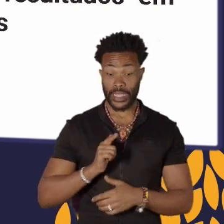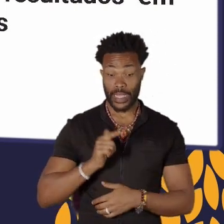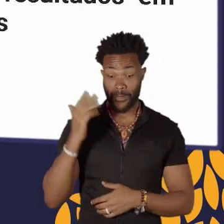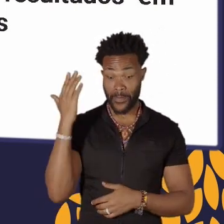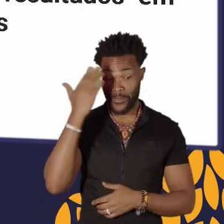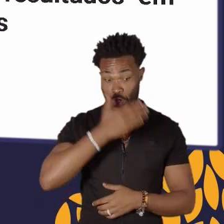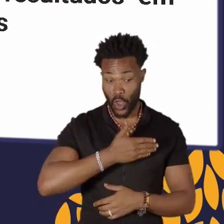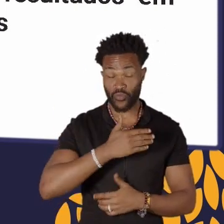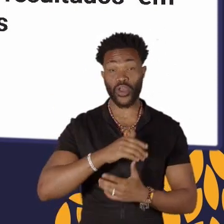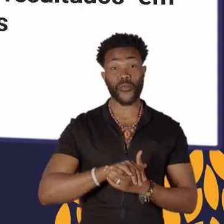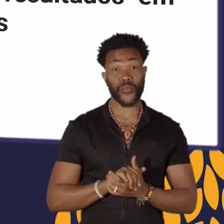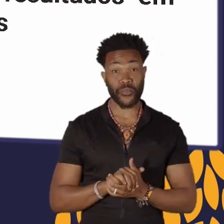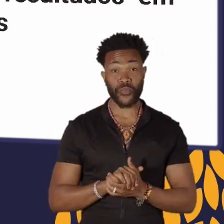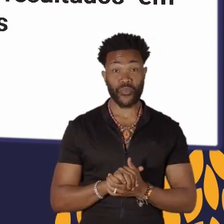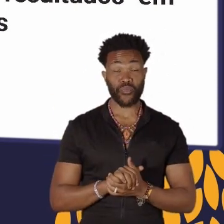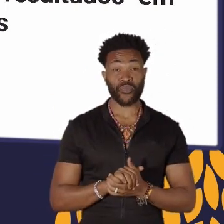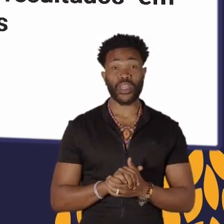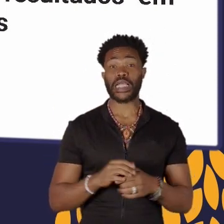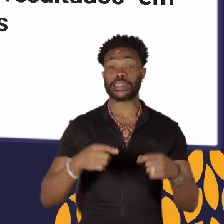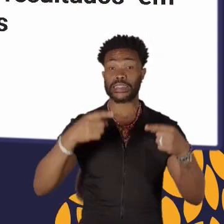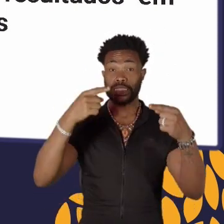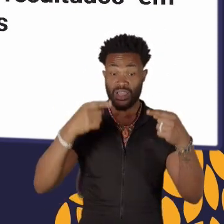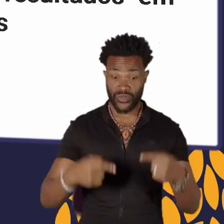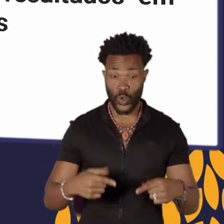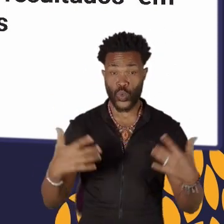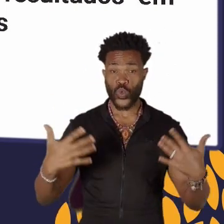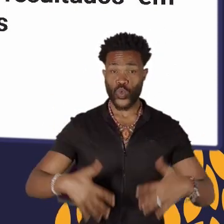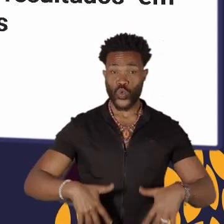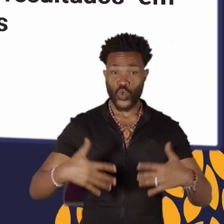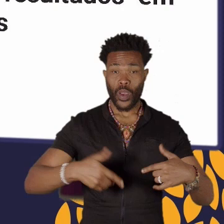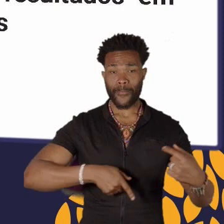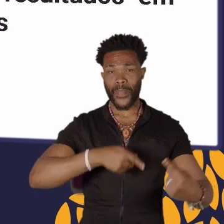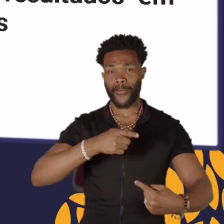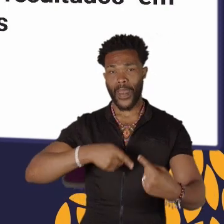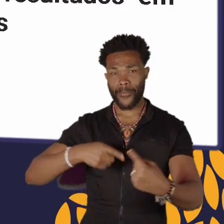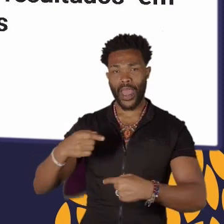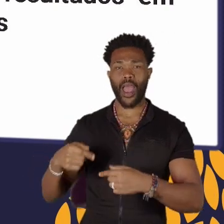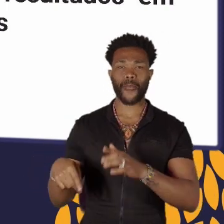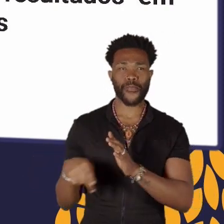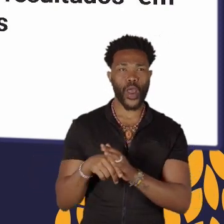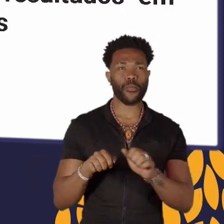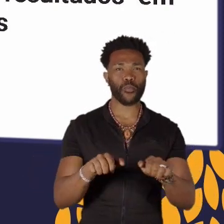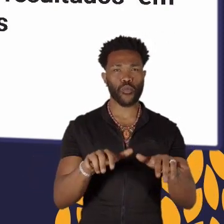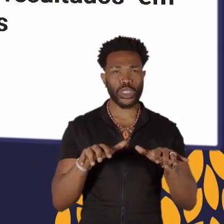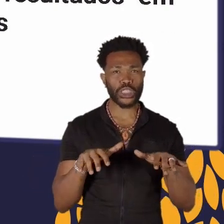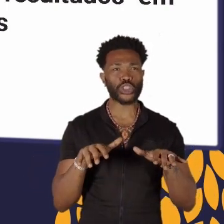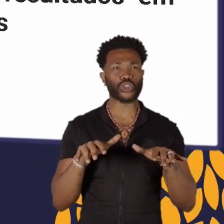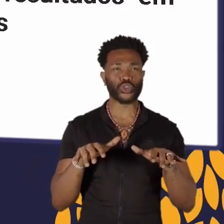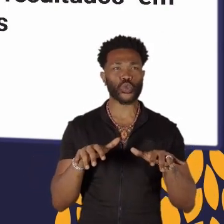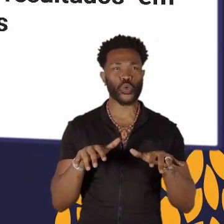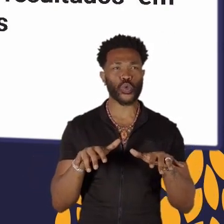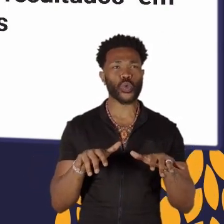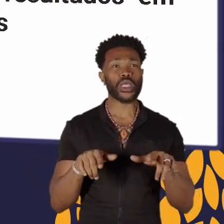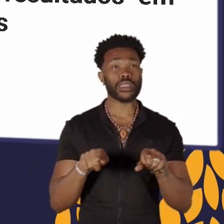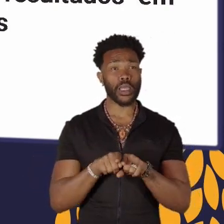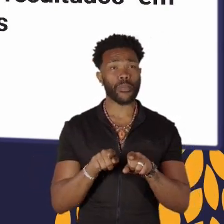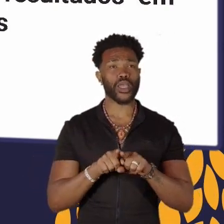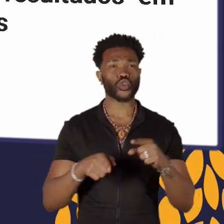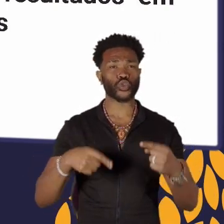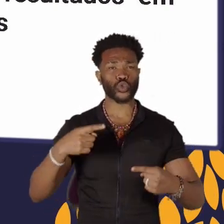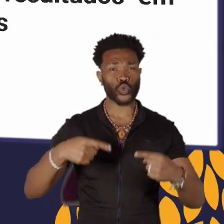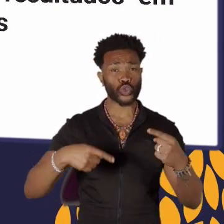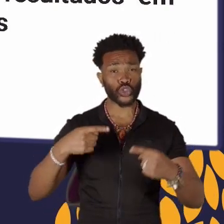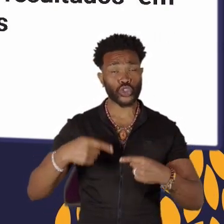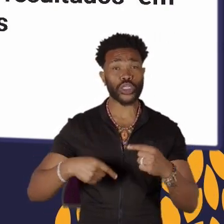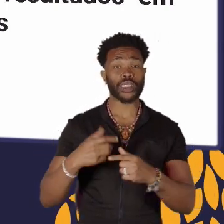Então, assim, o grande desafio que a gente tem no embate político, no embate público, no embate para discutir